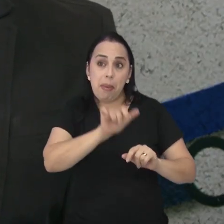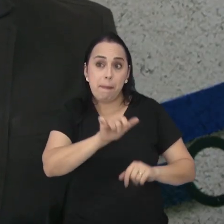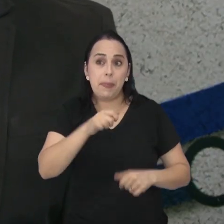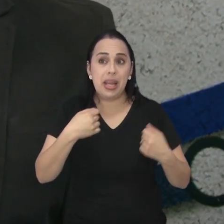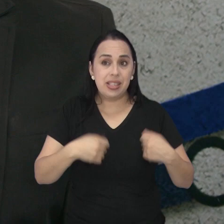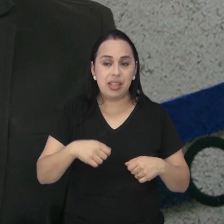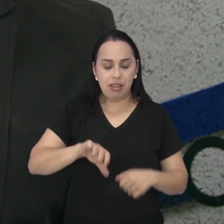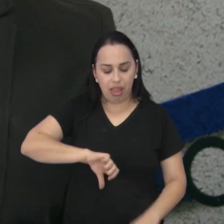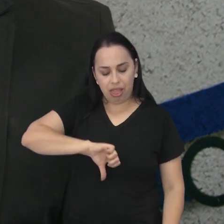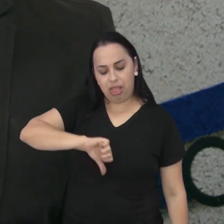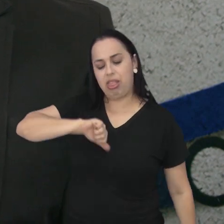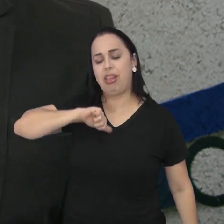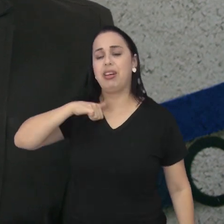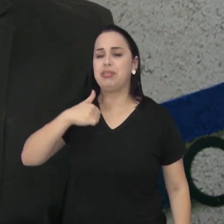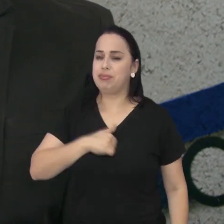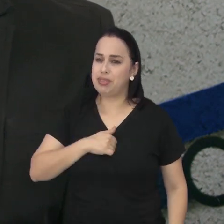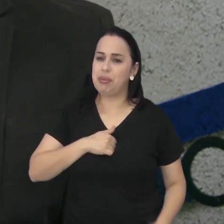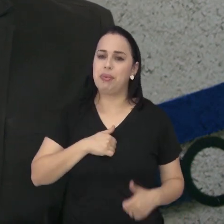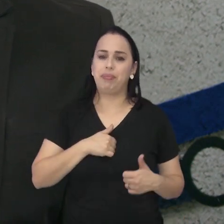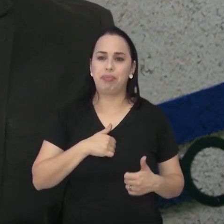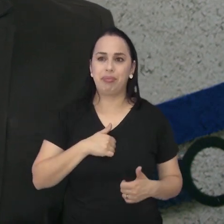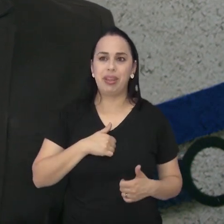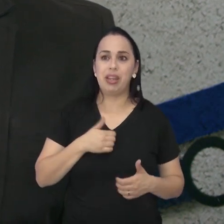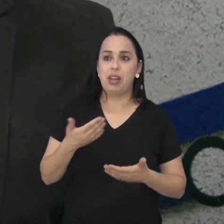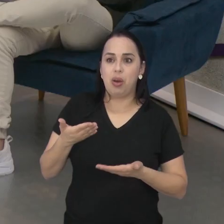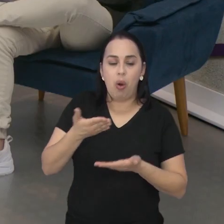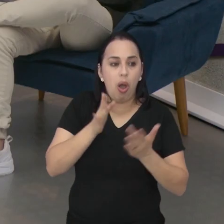precisam, né, melhorar a autoestima.